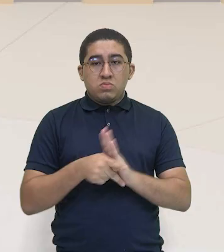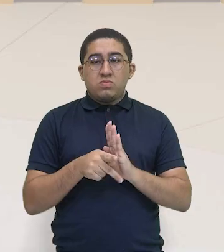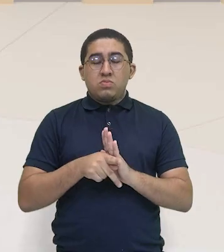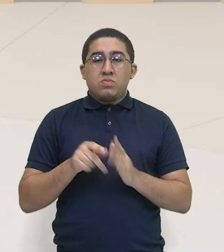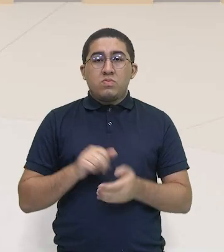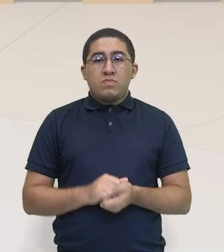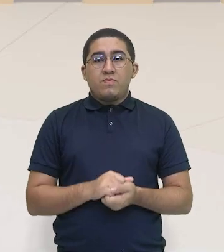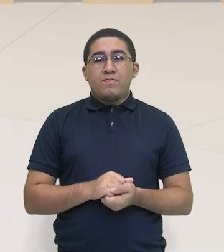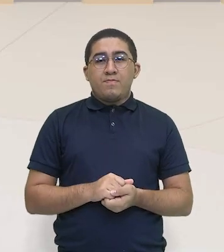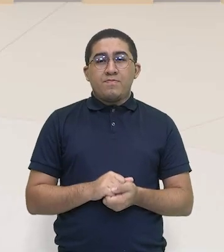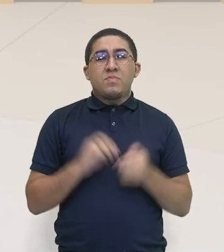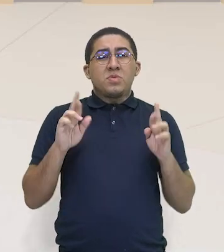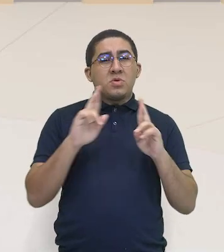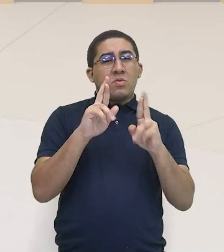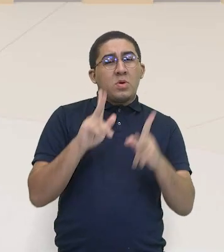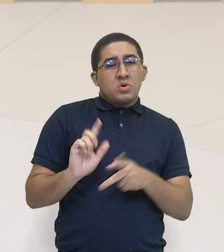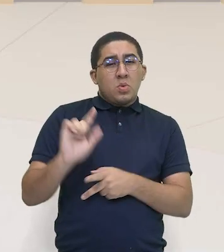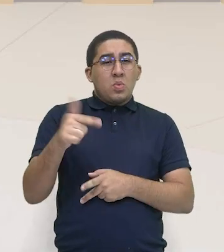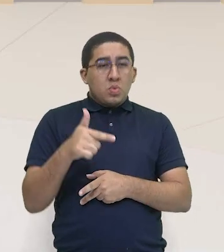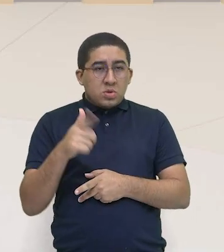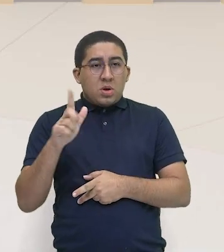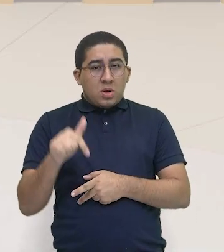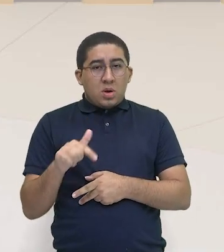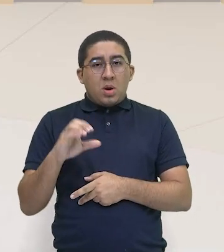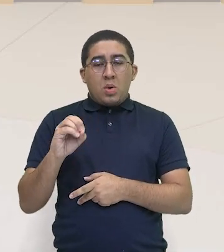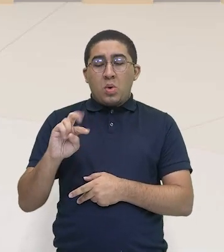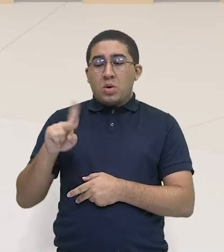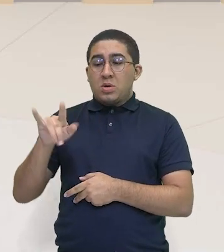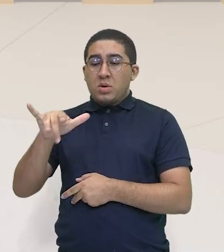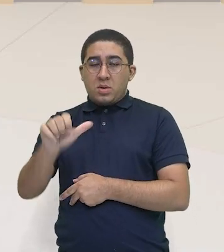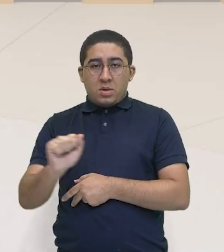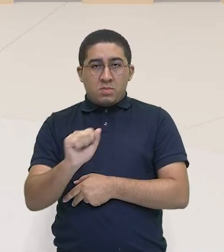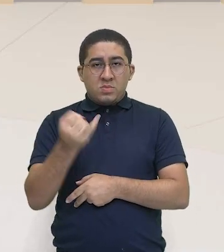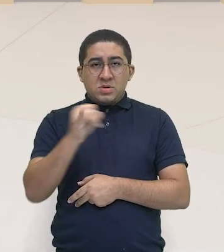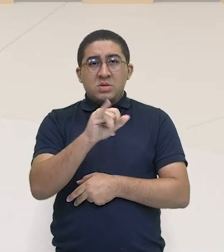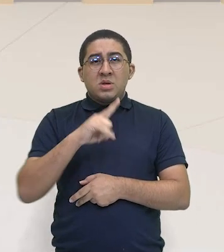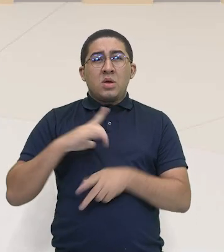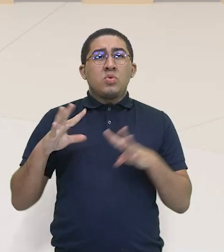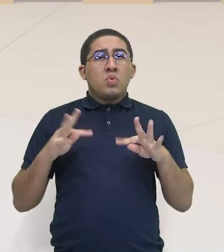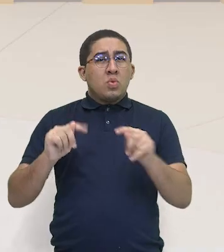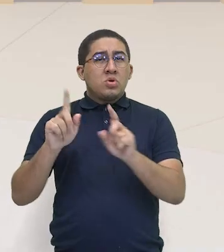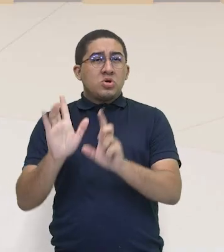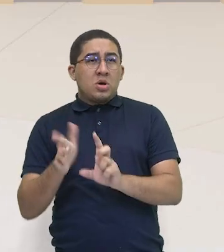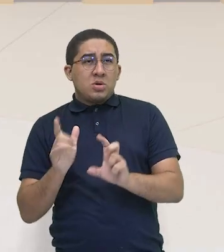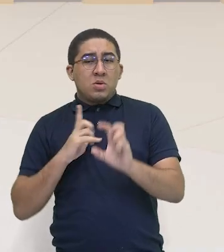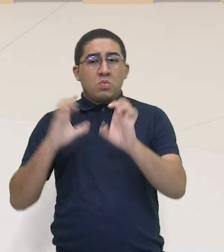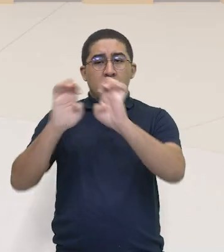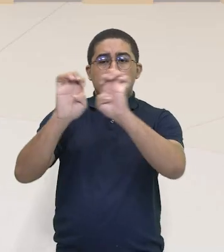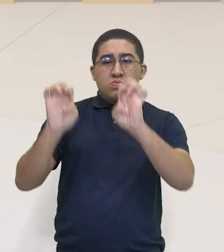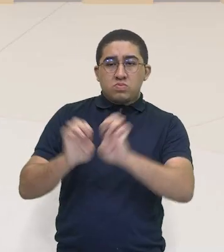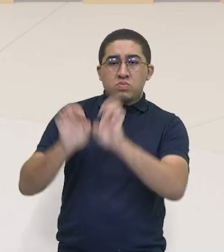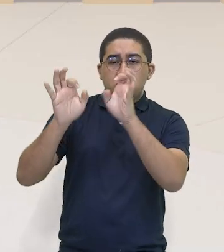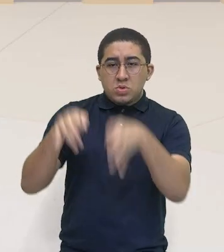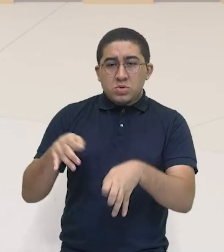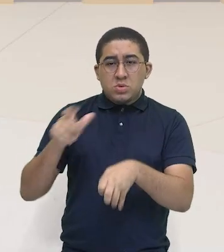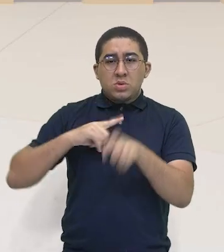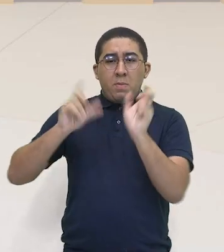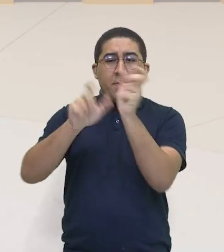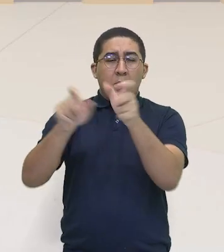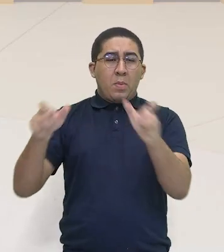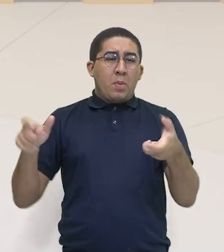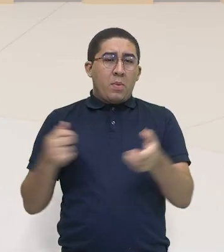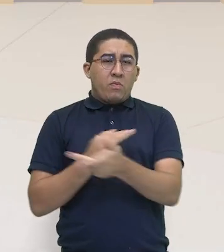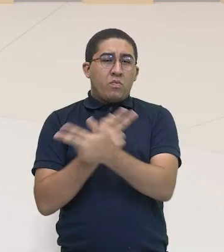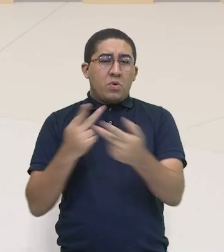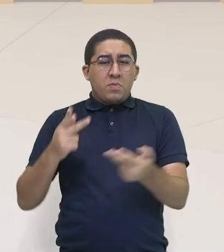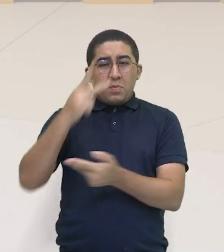Exatamente isso, né? Diferente da solidariedade orgânica. Exatamente. Quando você já tem toda uma estratificação, né, em vários atores, em várias pessoas diferentes.